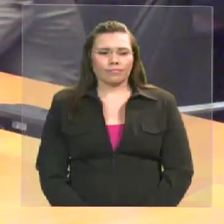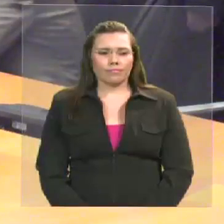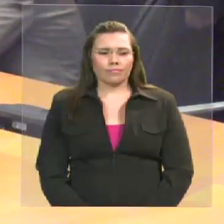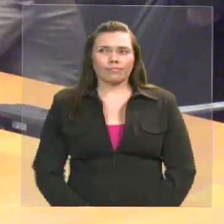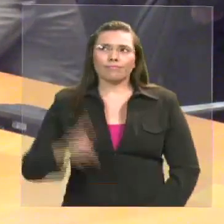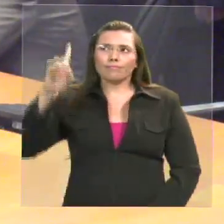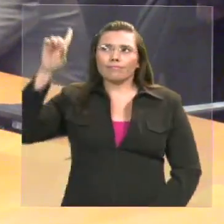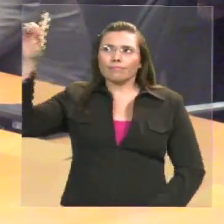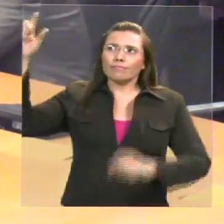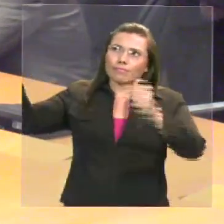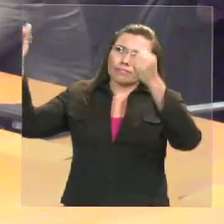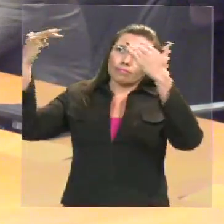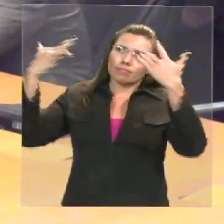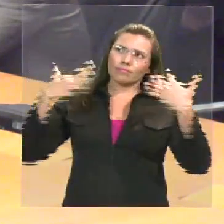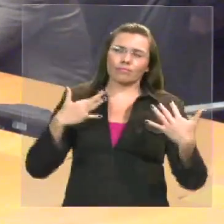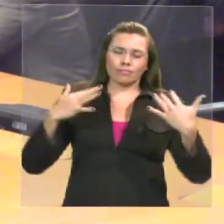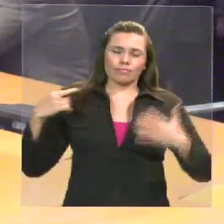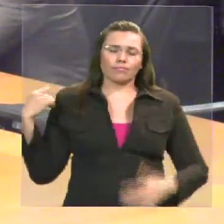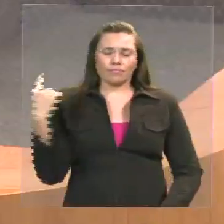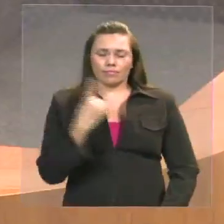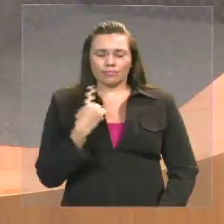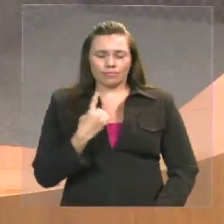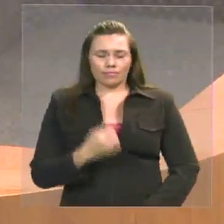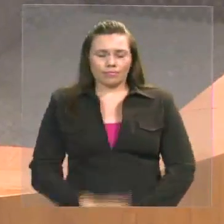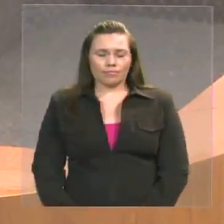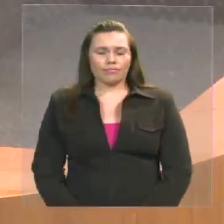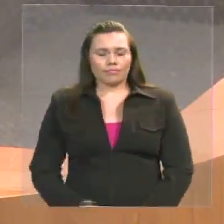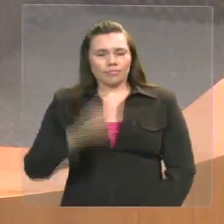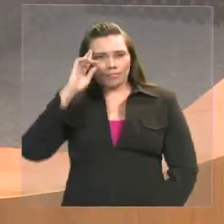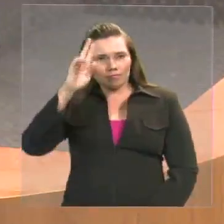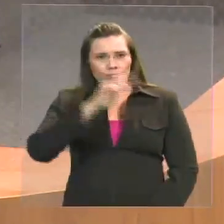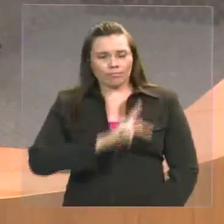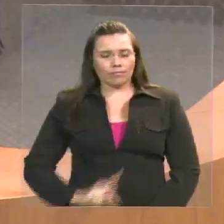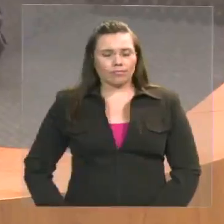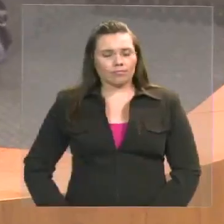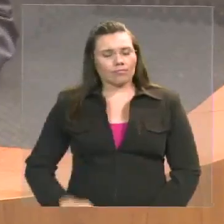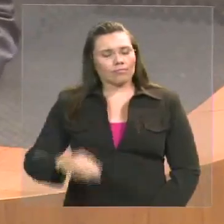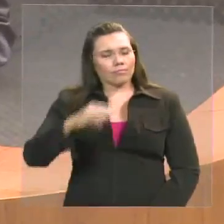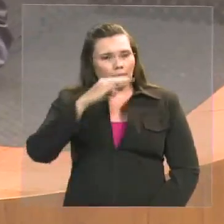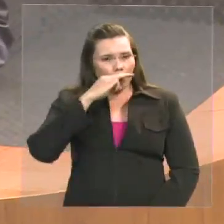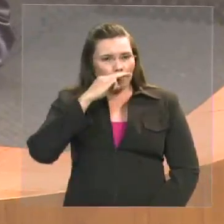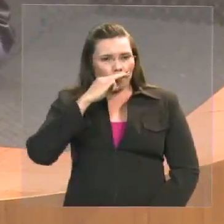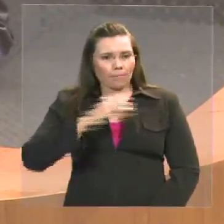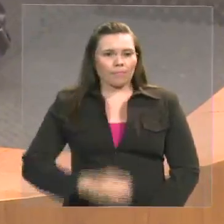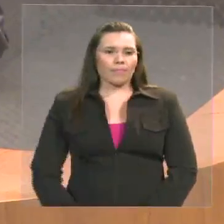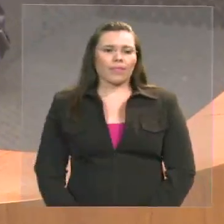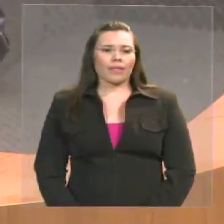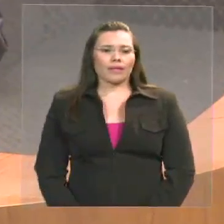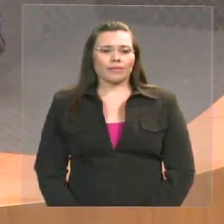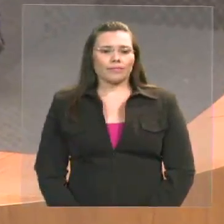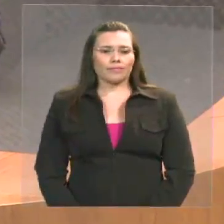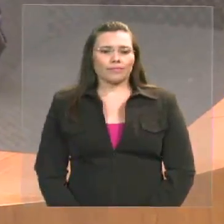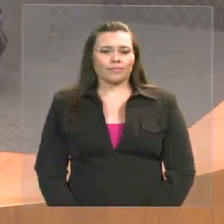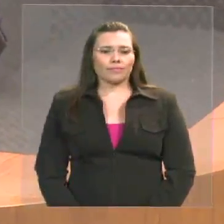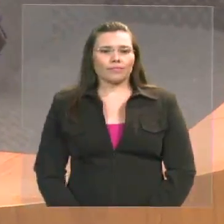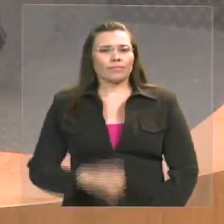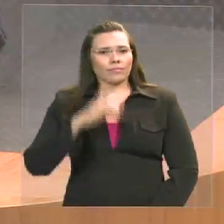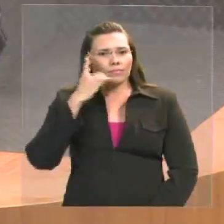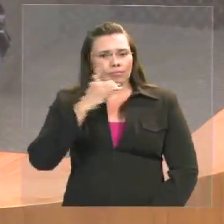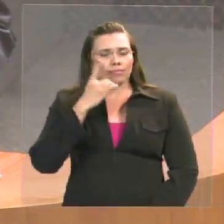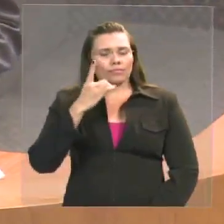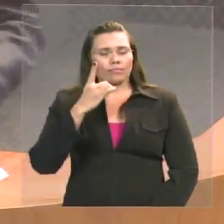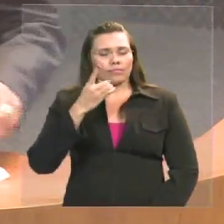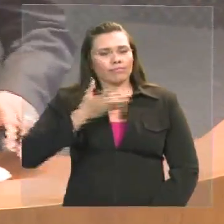Que Deus nos abençoe a todos. Excelentíssimo senhor presidente, Humberto Coutinho, excelentíssimos senhores